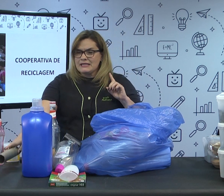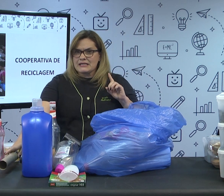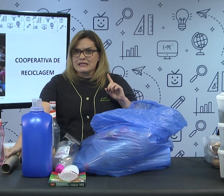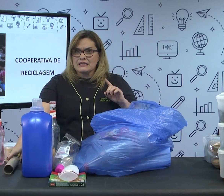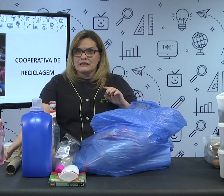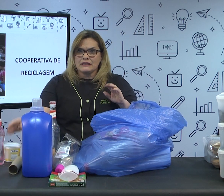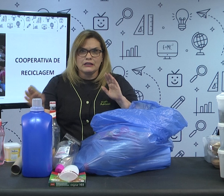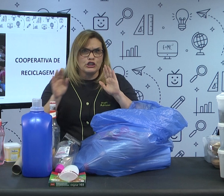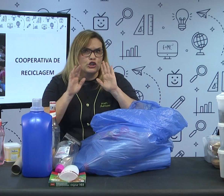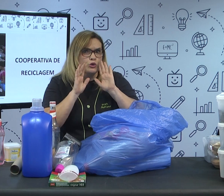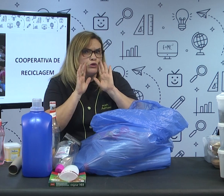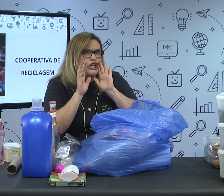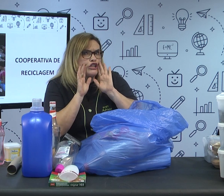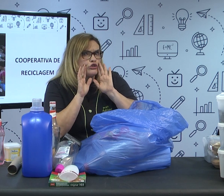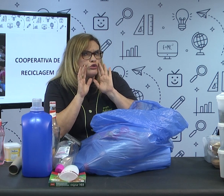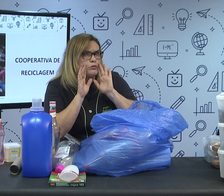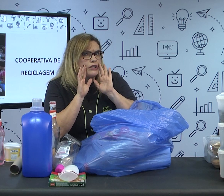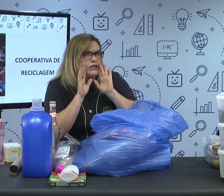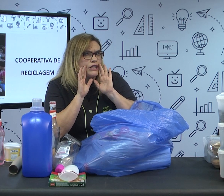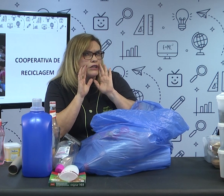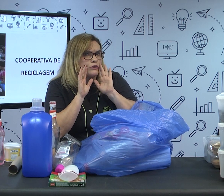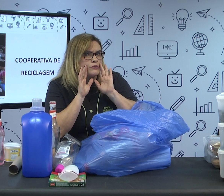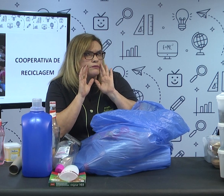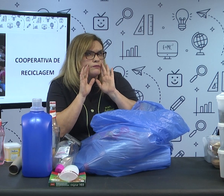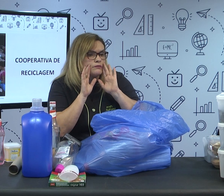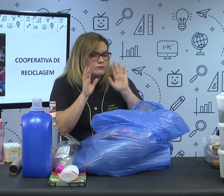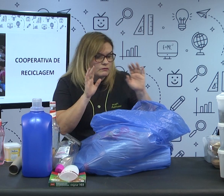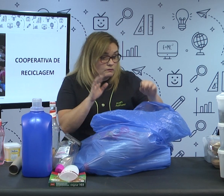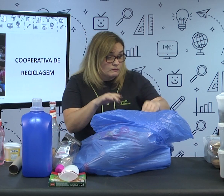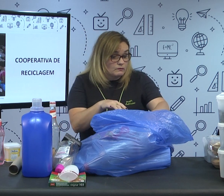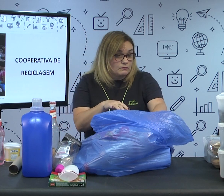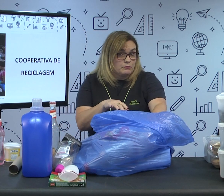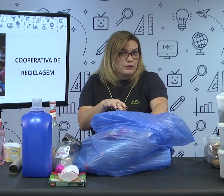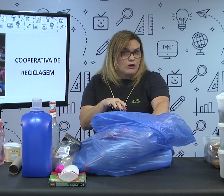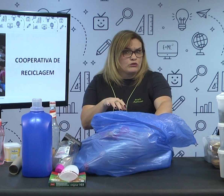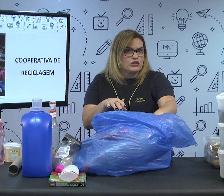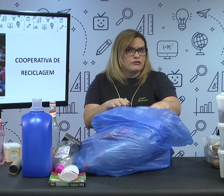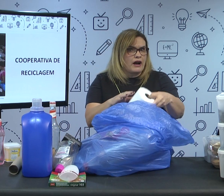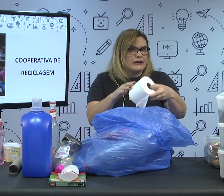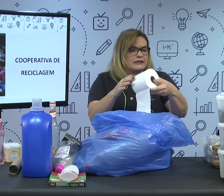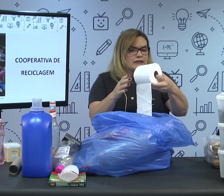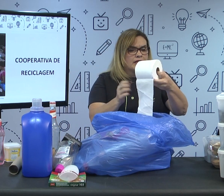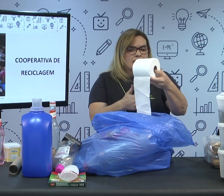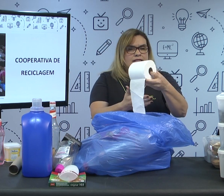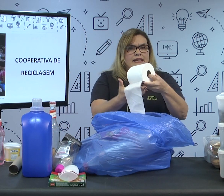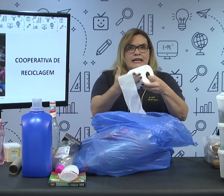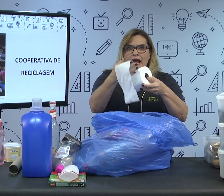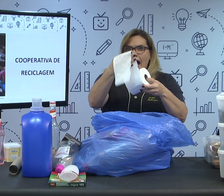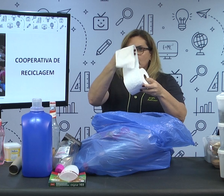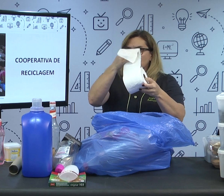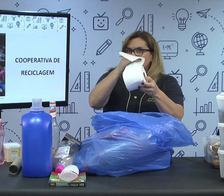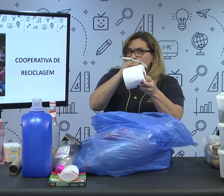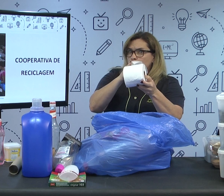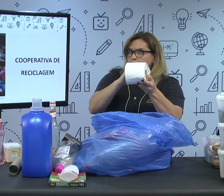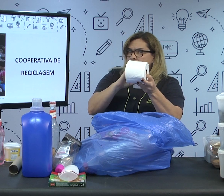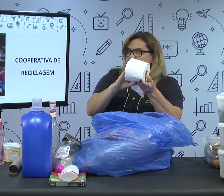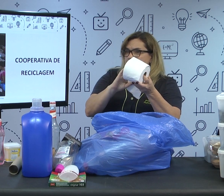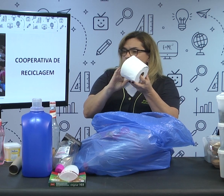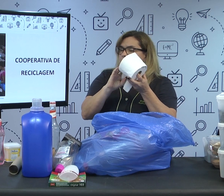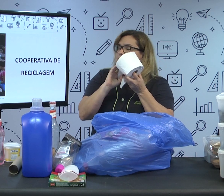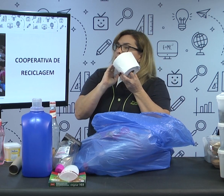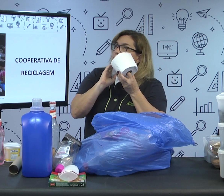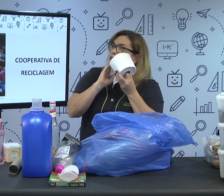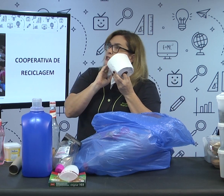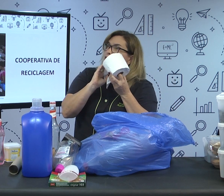Mas e o lixo do banheiro pra onde vai Será que o lixo do